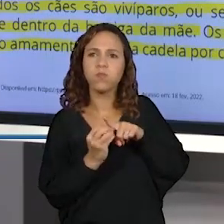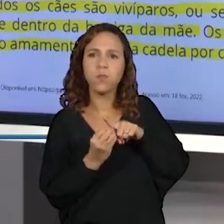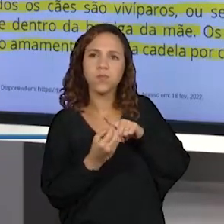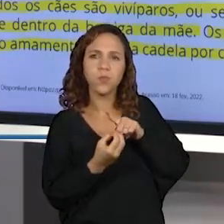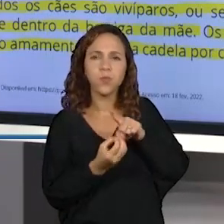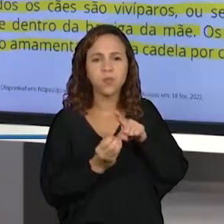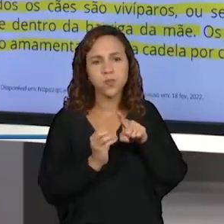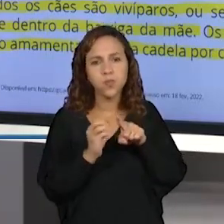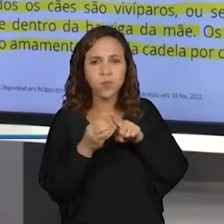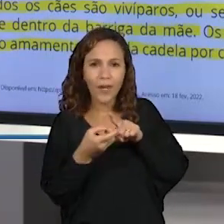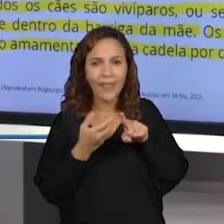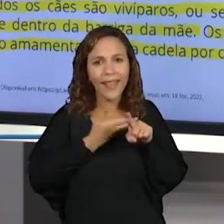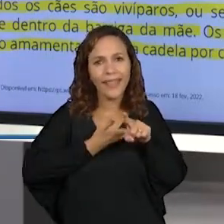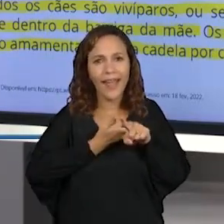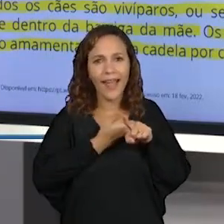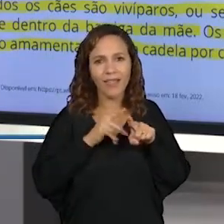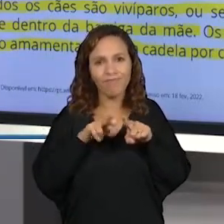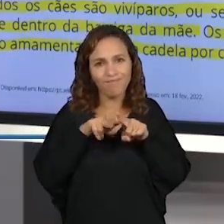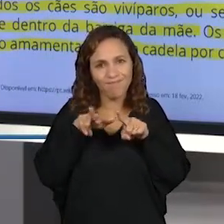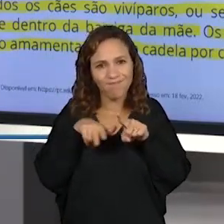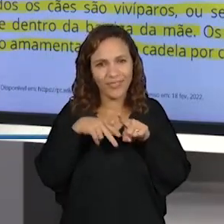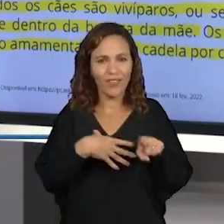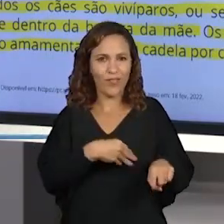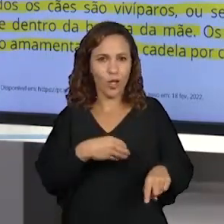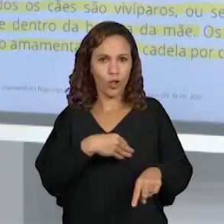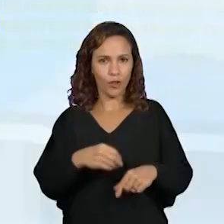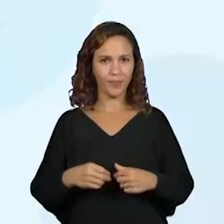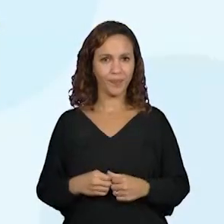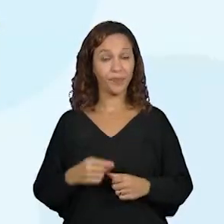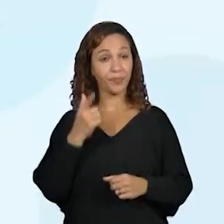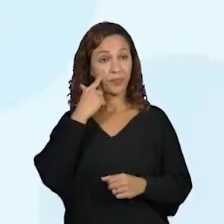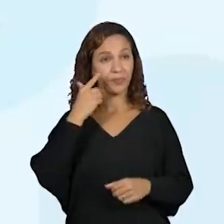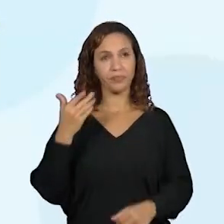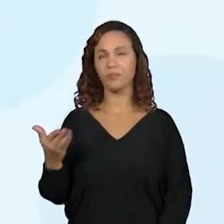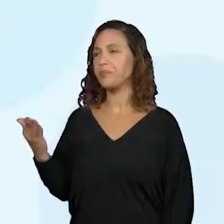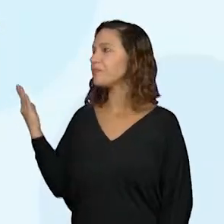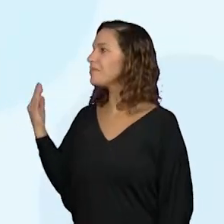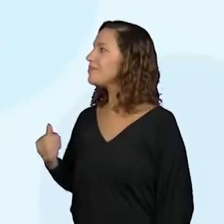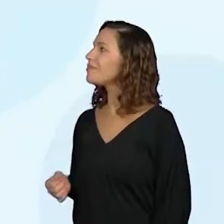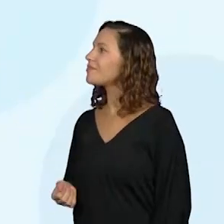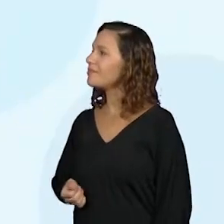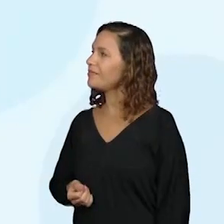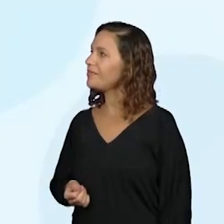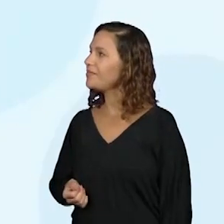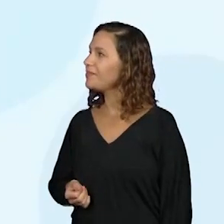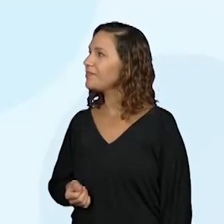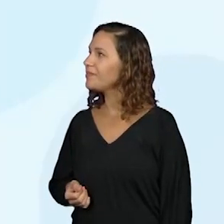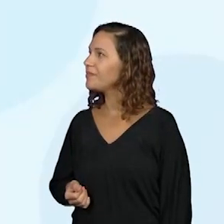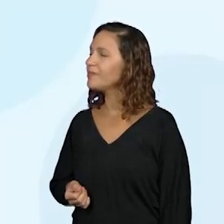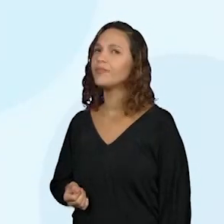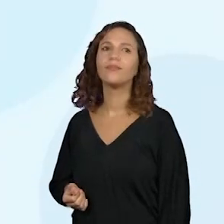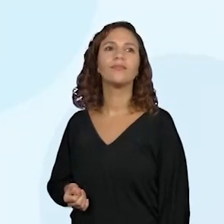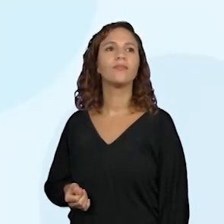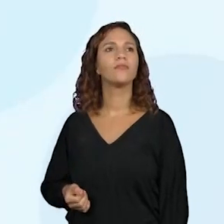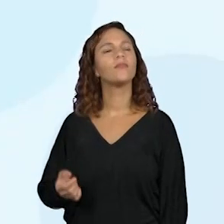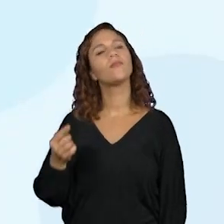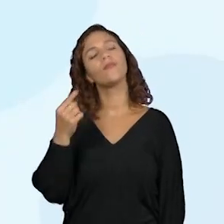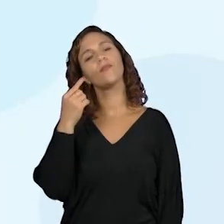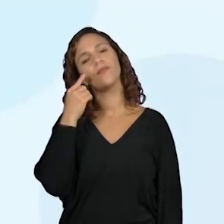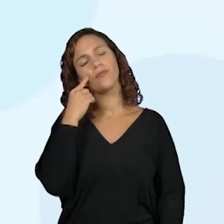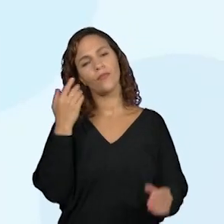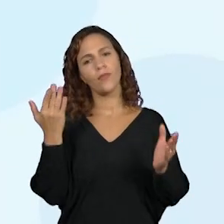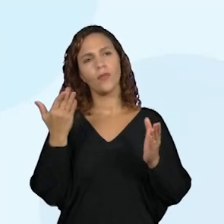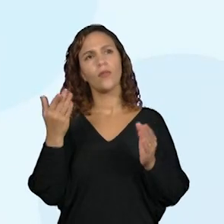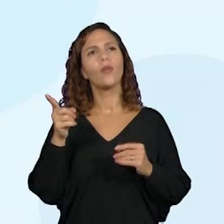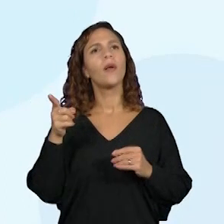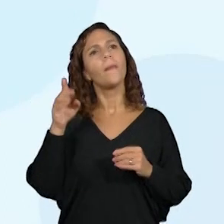desse animal Então vamos destacar essas informações Olha só vamos lá então eu vou destacar aqui as